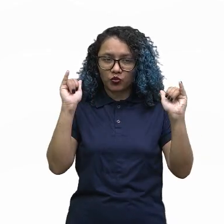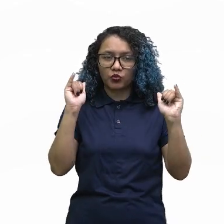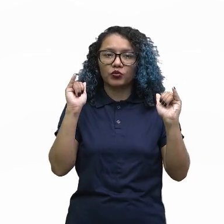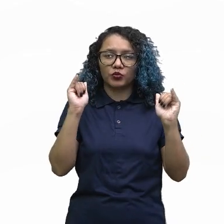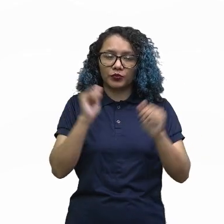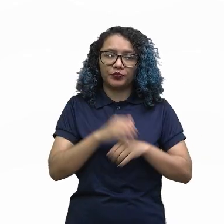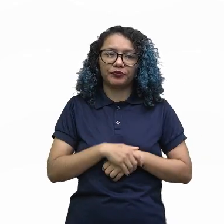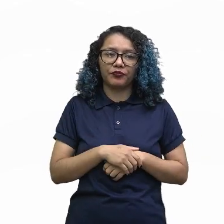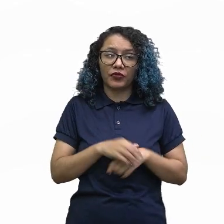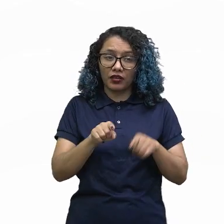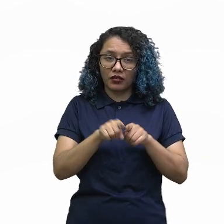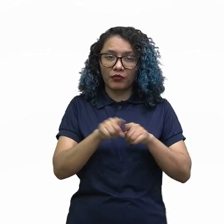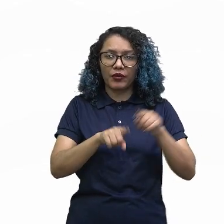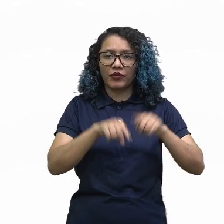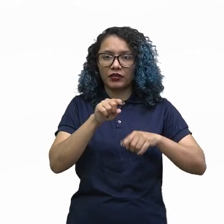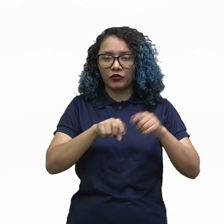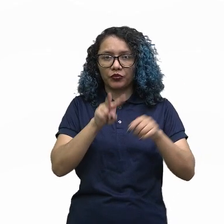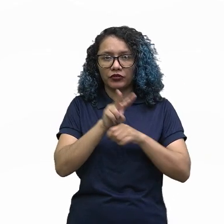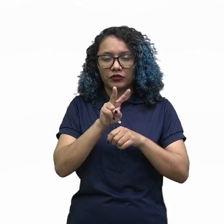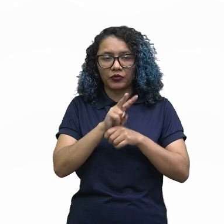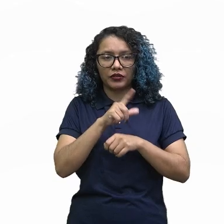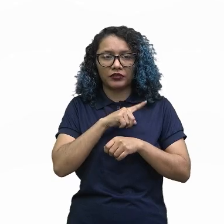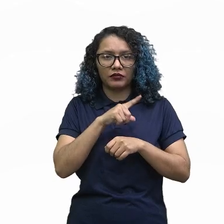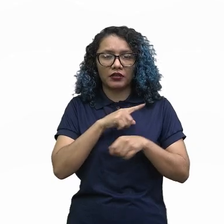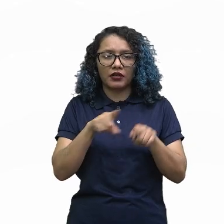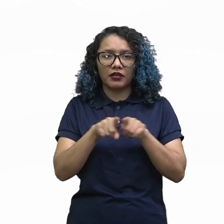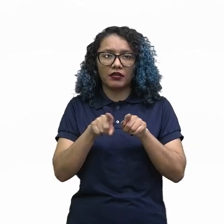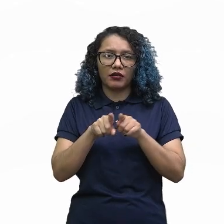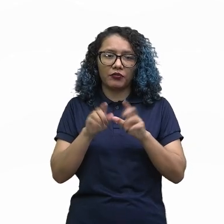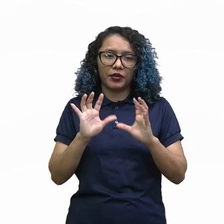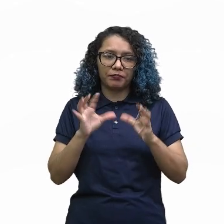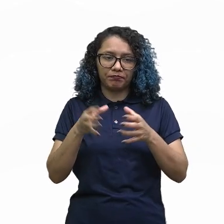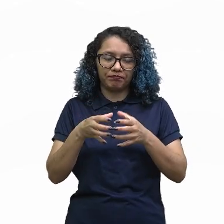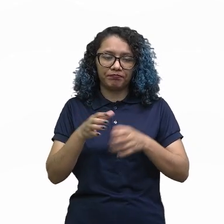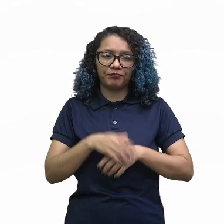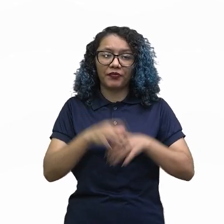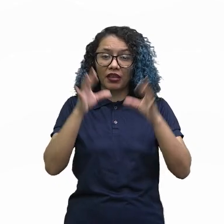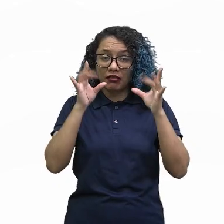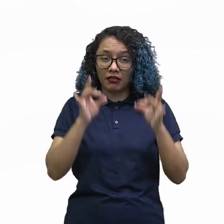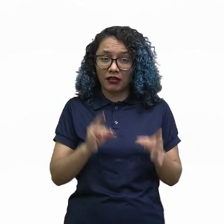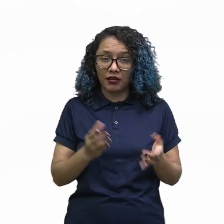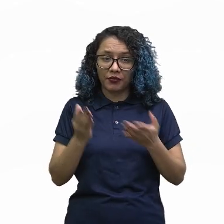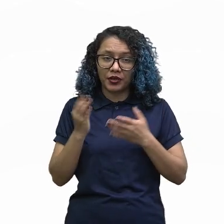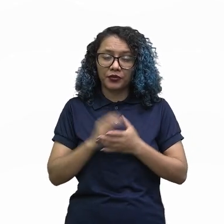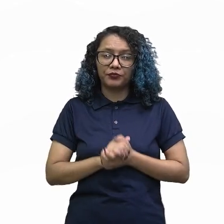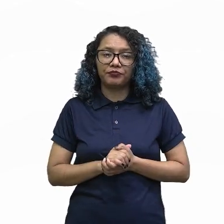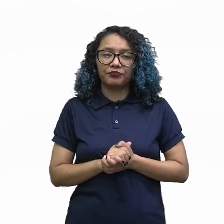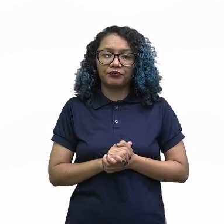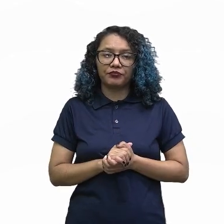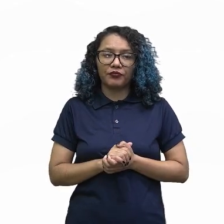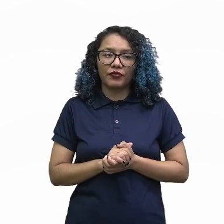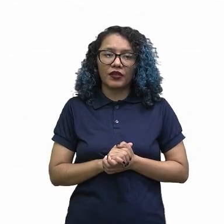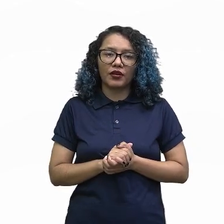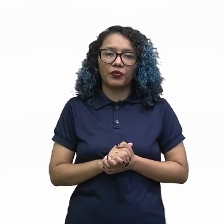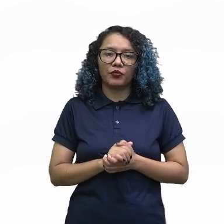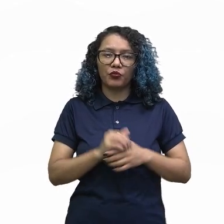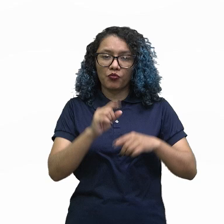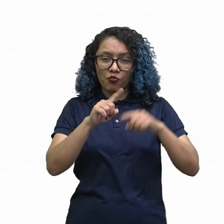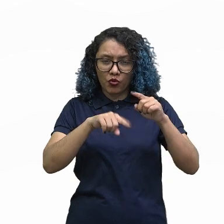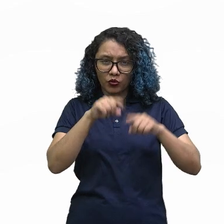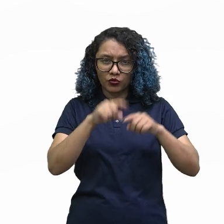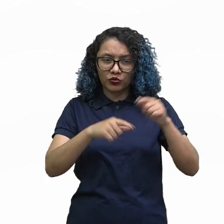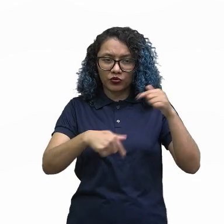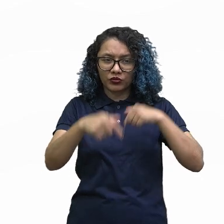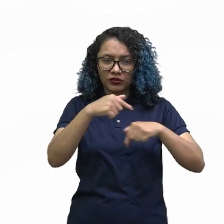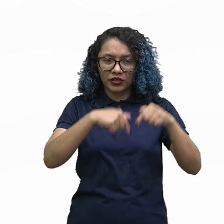elétrico, equipamento de proteção individual e coletiva, e o detalhamento é